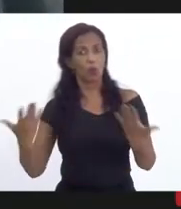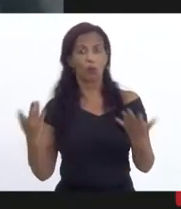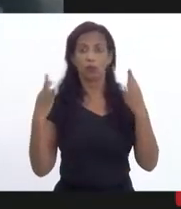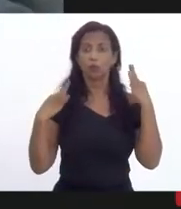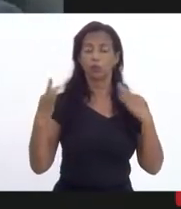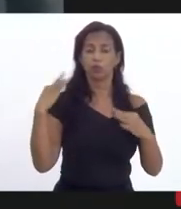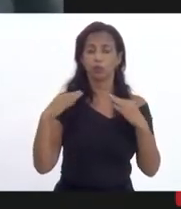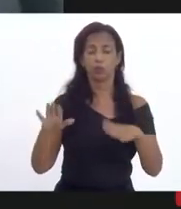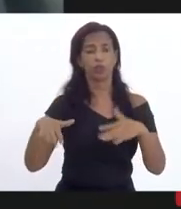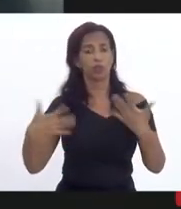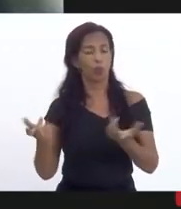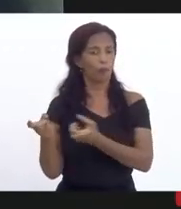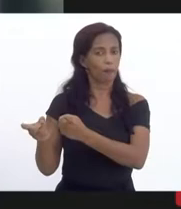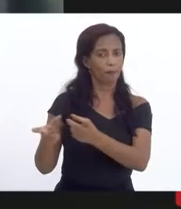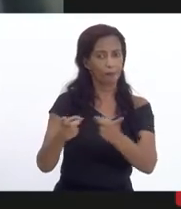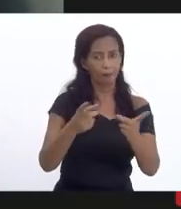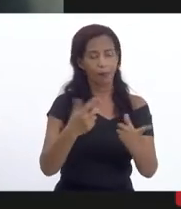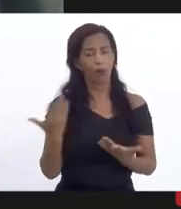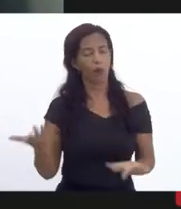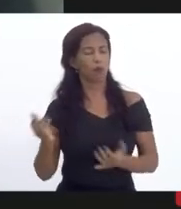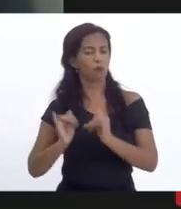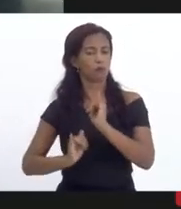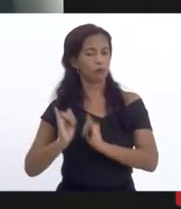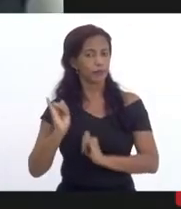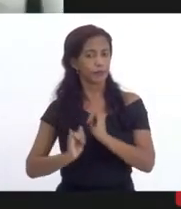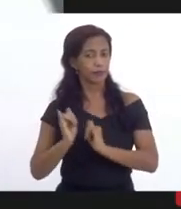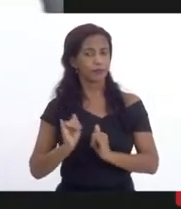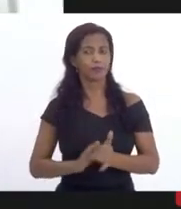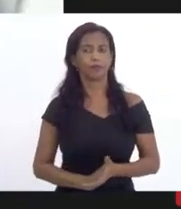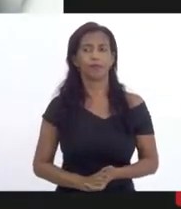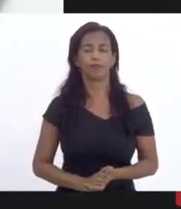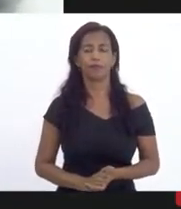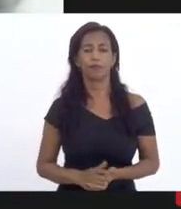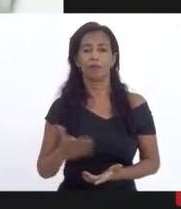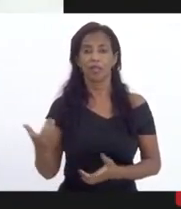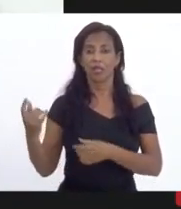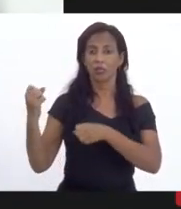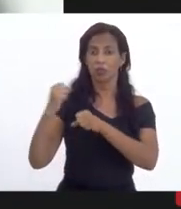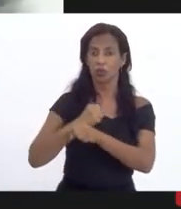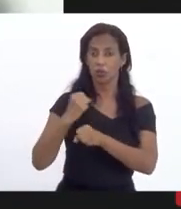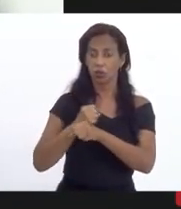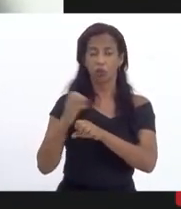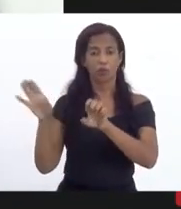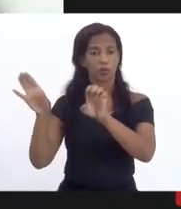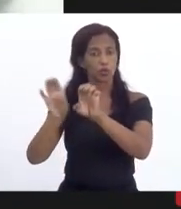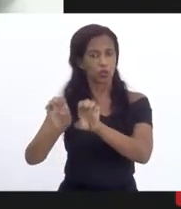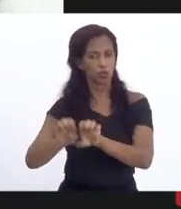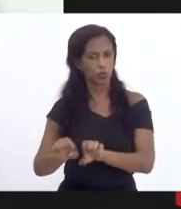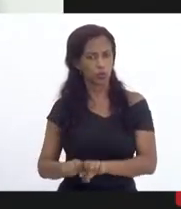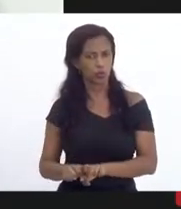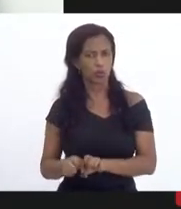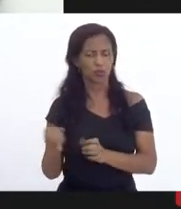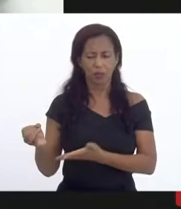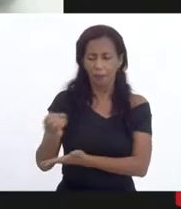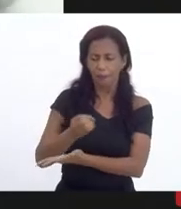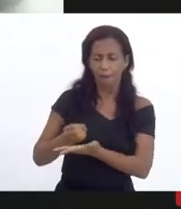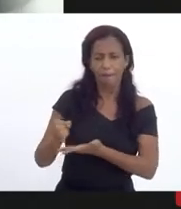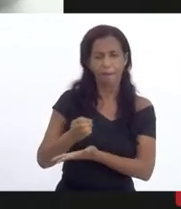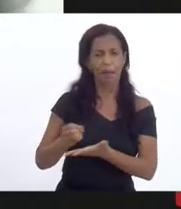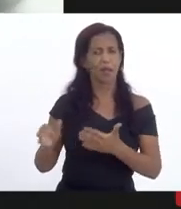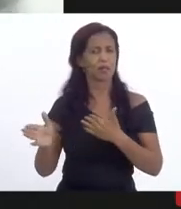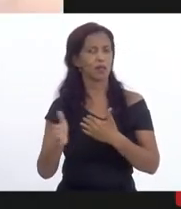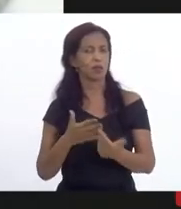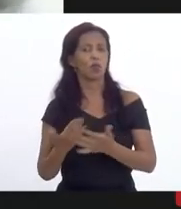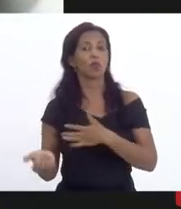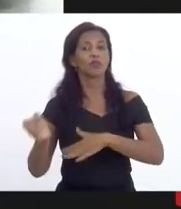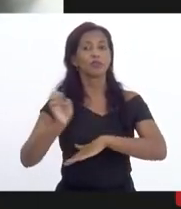turismo, quanto para o comércio, quanto para a indústria. E as obras de infraestruturas que são básicas, né, em qualquer estado